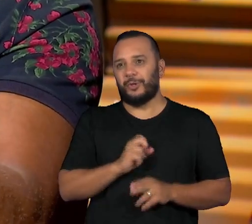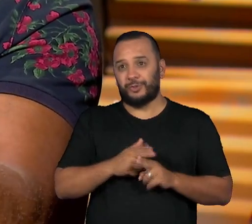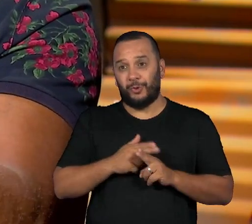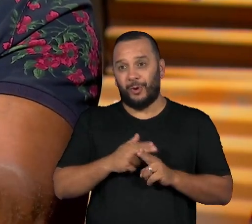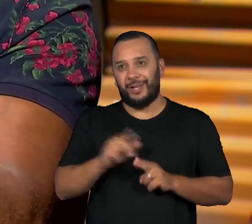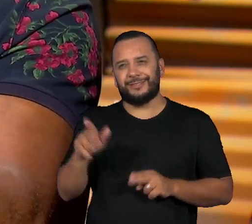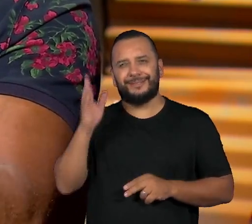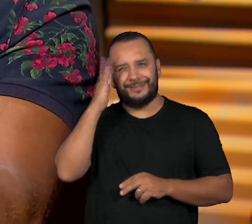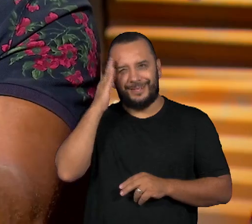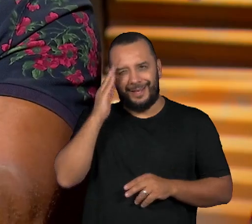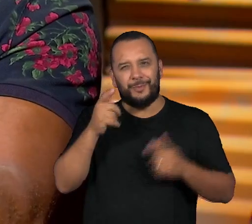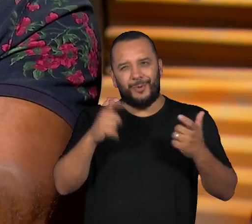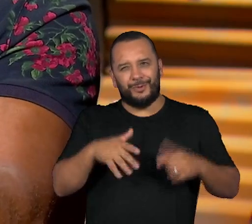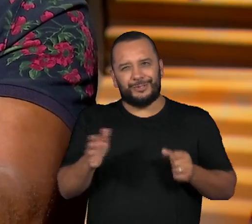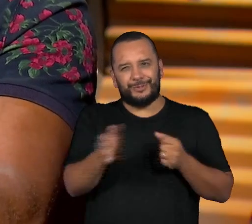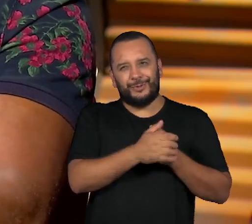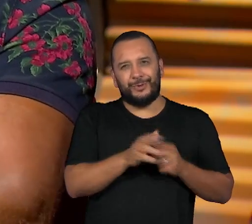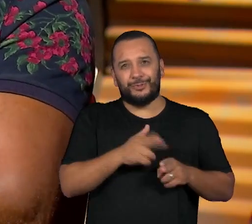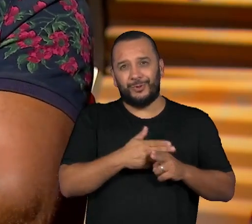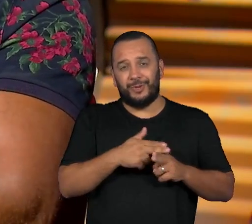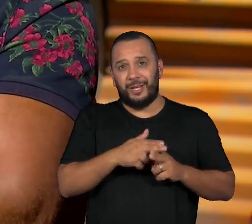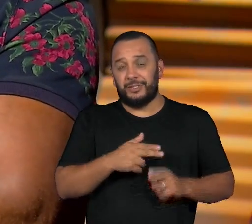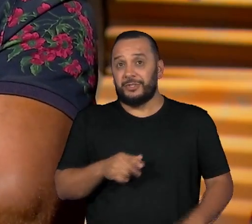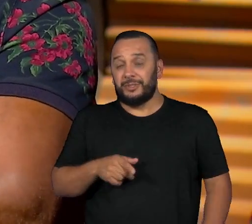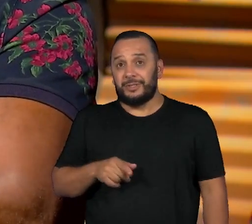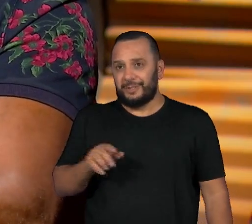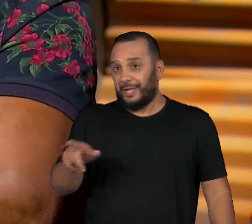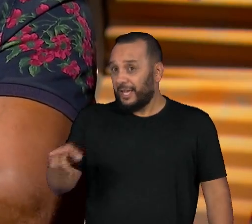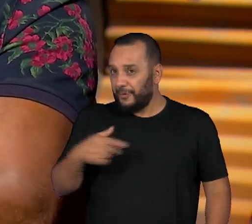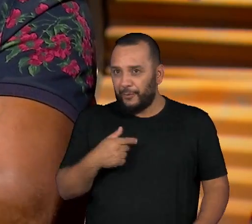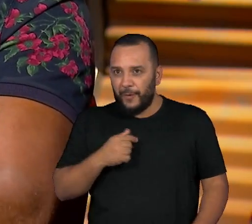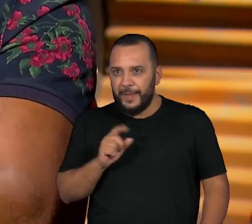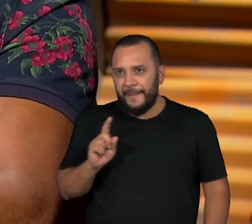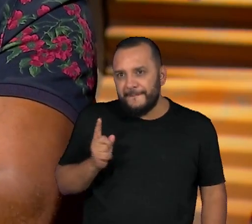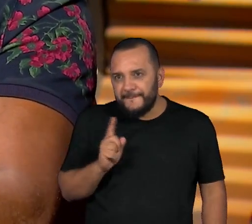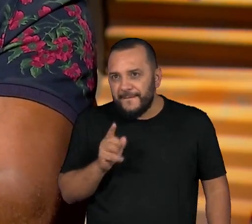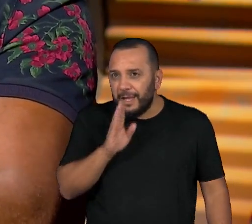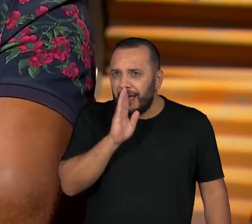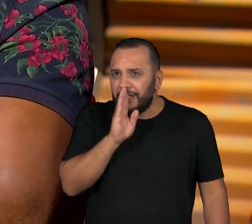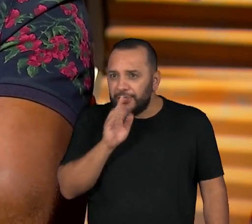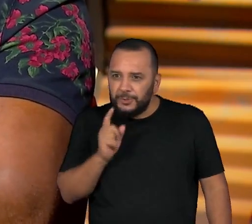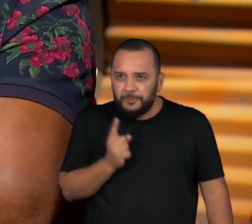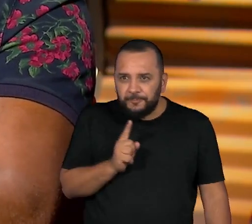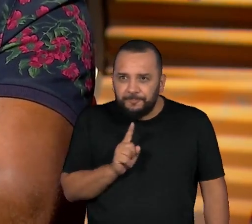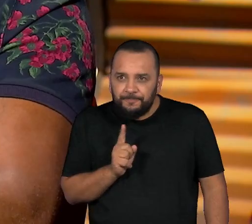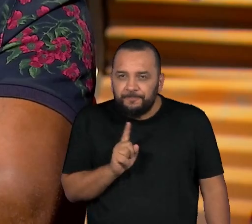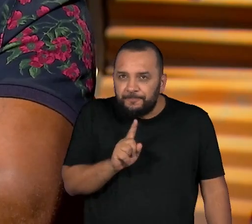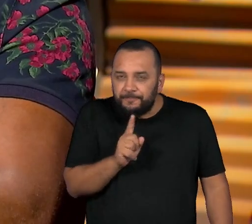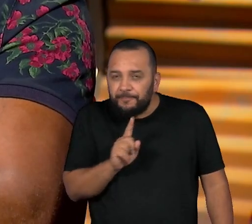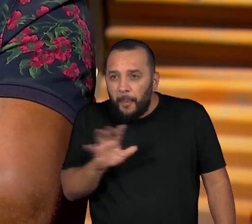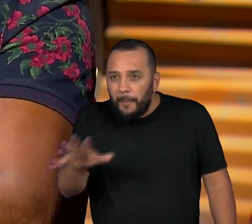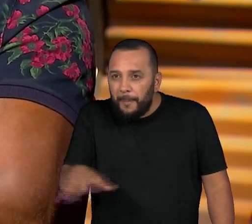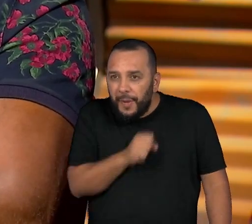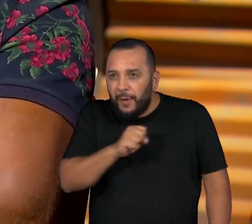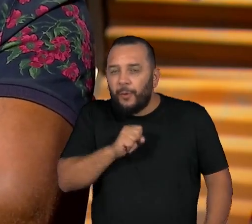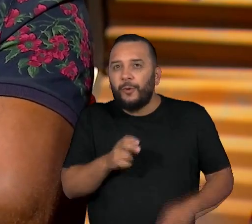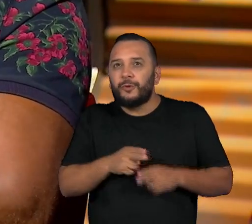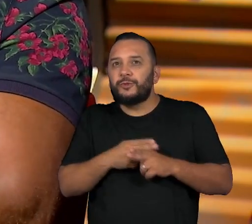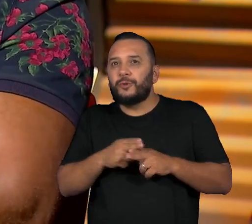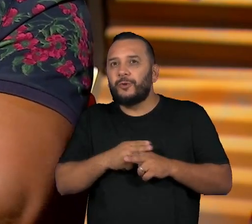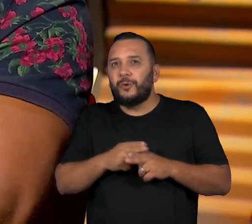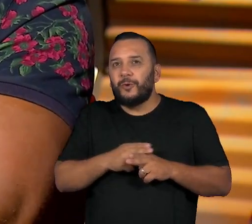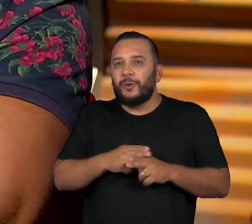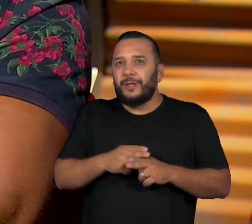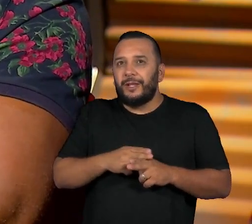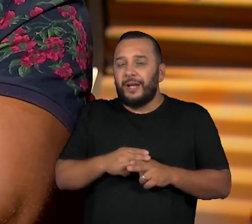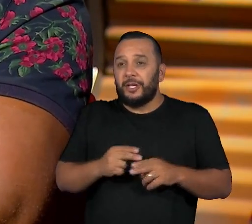sabe onde ficam os meus chocolates. Aí esse tempo ele foi quietinho, foi lá, pegou. Aí a avó